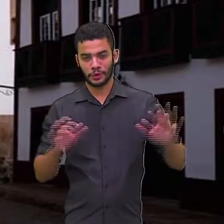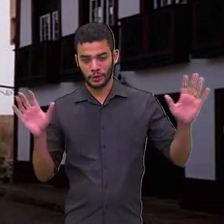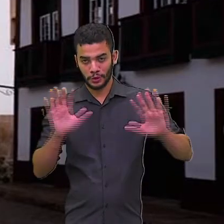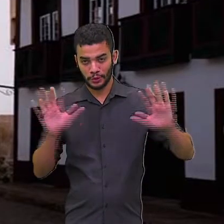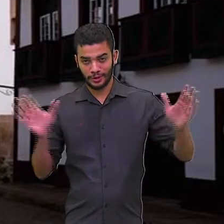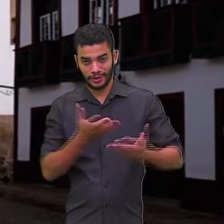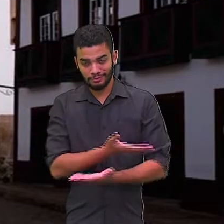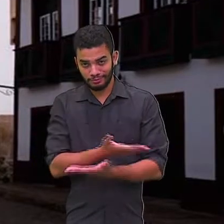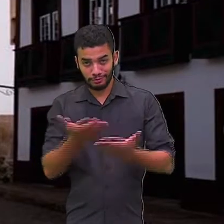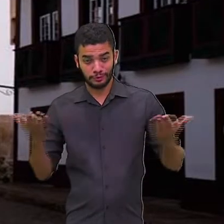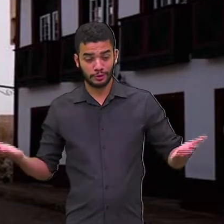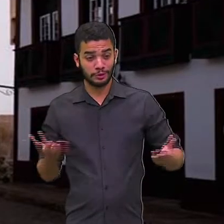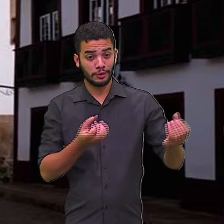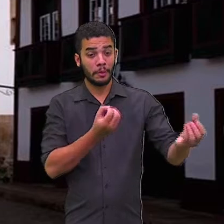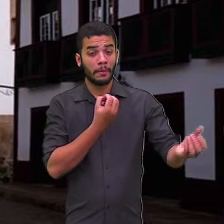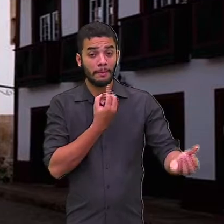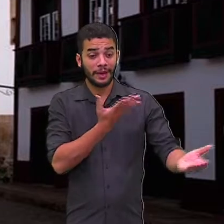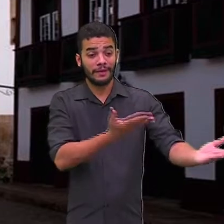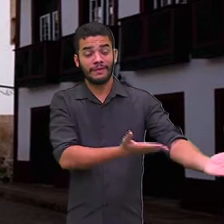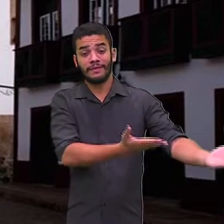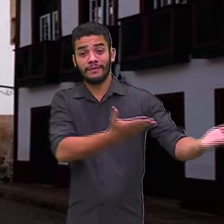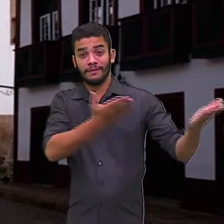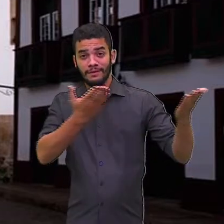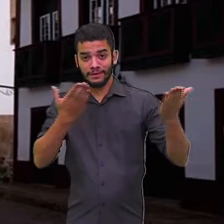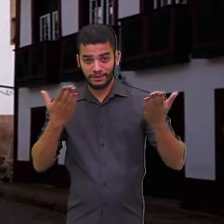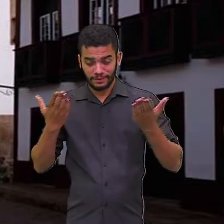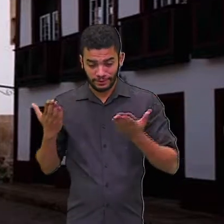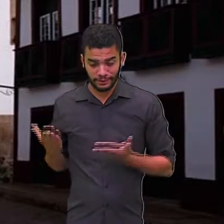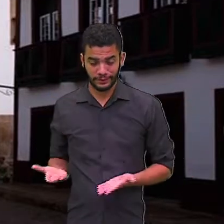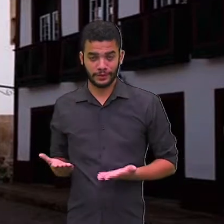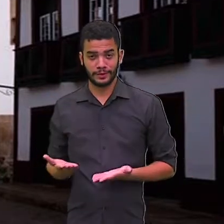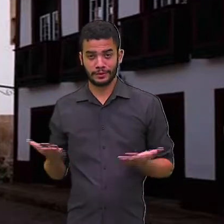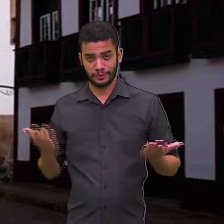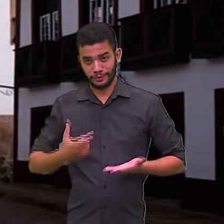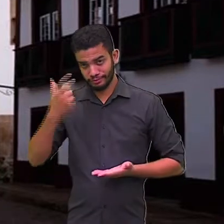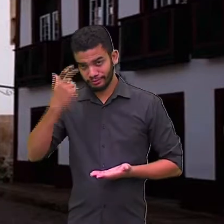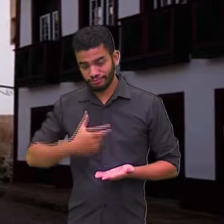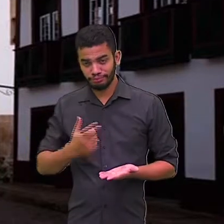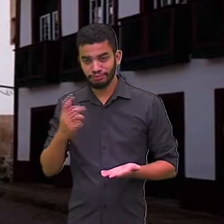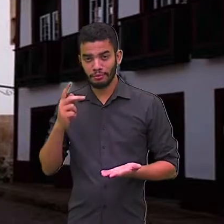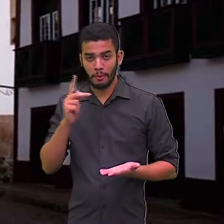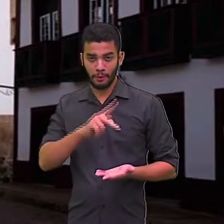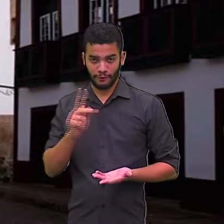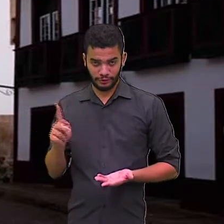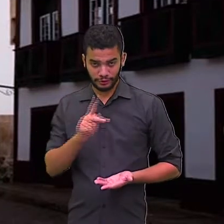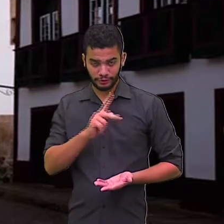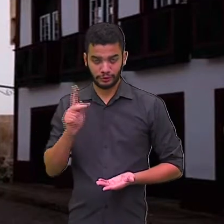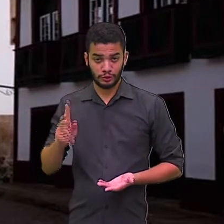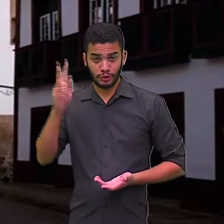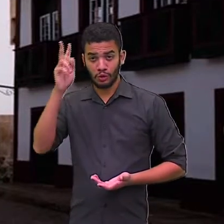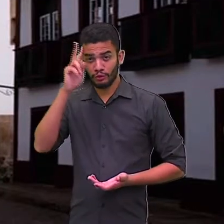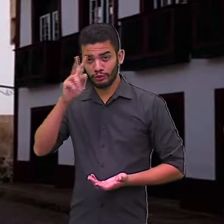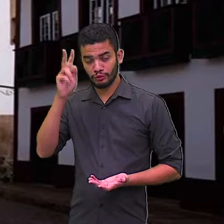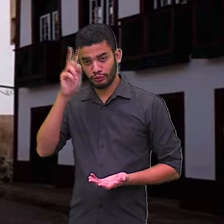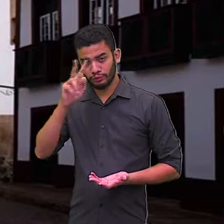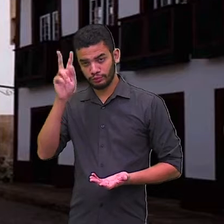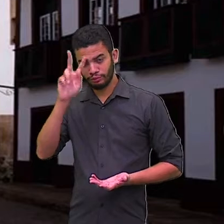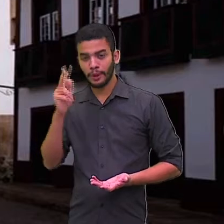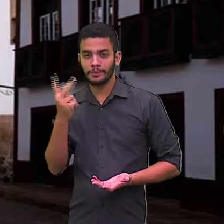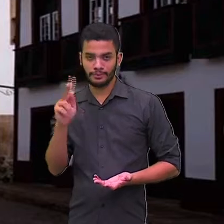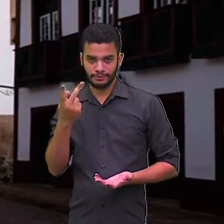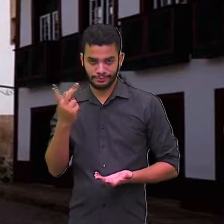Olá, bem-vindos à nossa programação. Sou Jorge de Wellington, professor de História. Convido